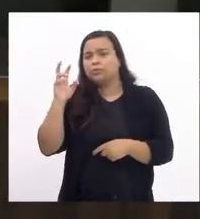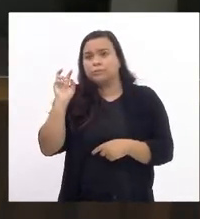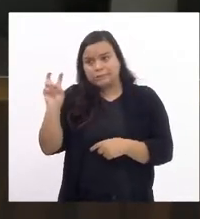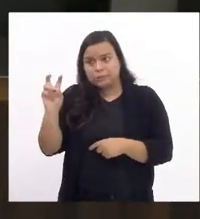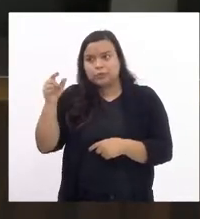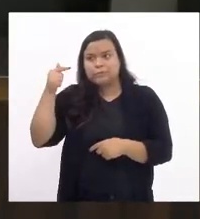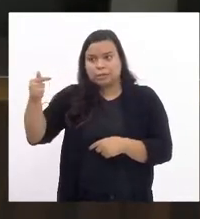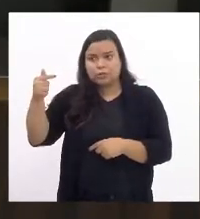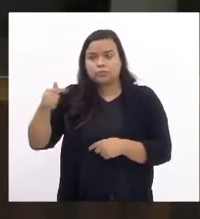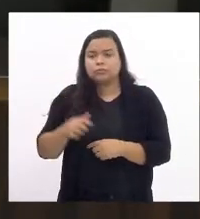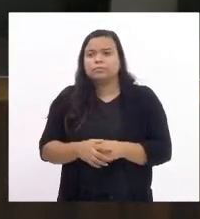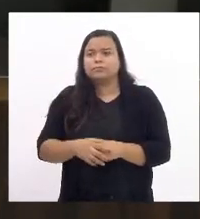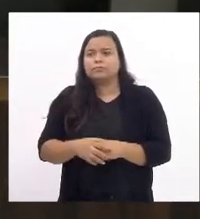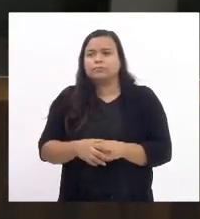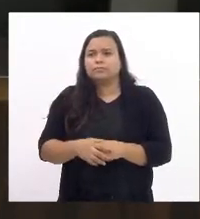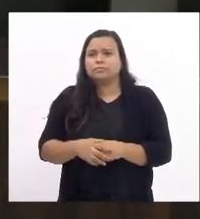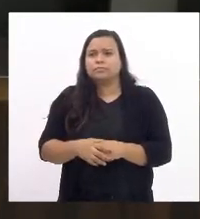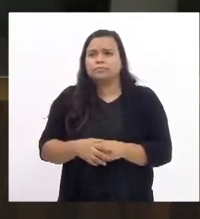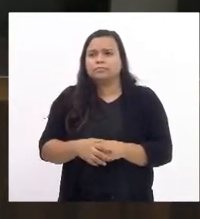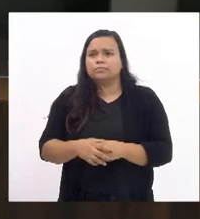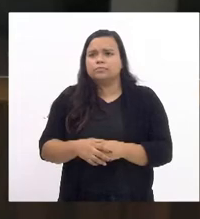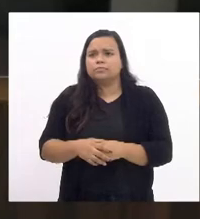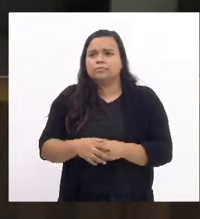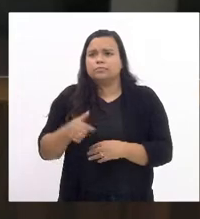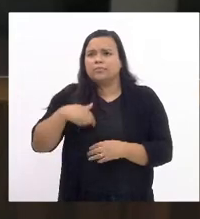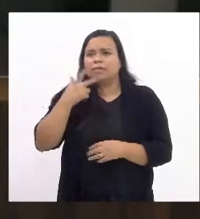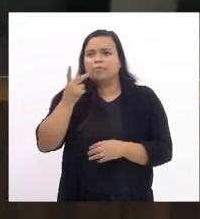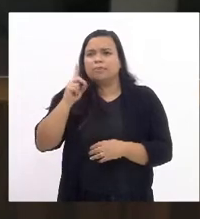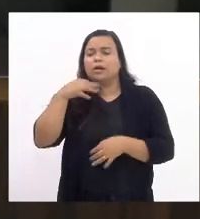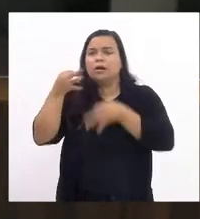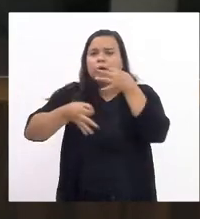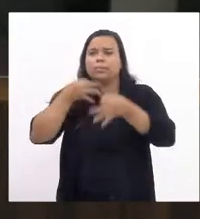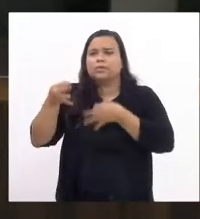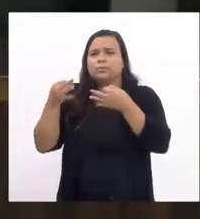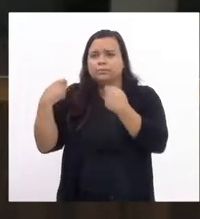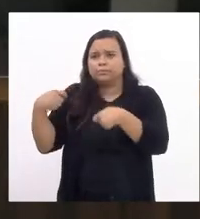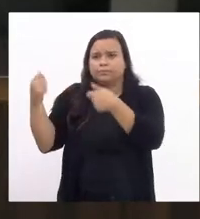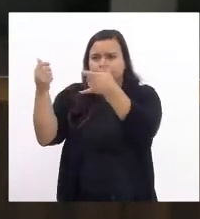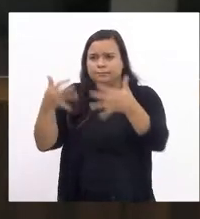Sétimo, Vossa Excelência, eu não cantei, Vossa Excelência tem que emitir o parecer.